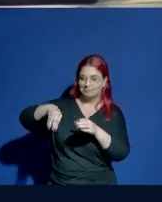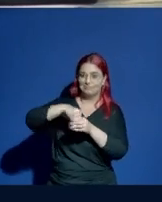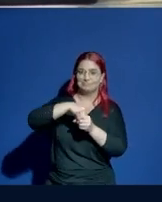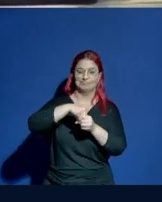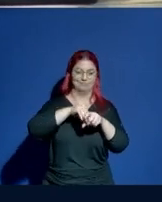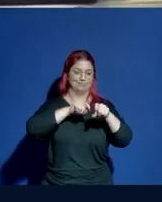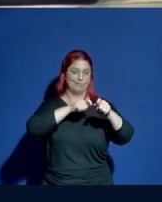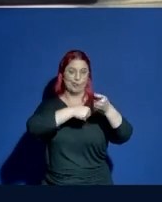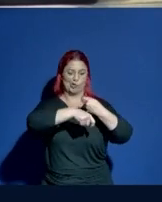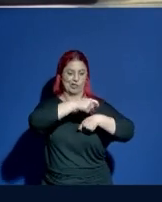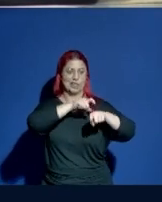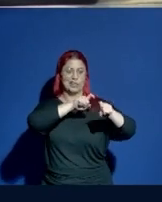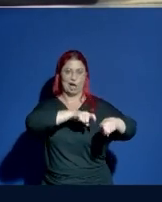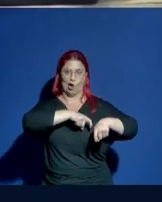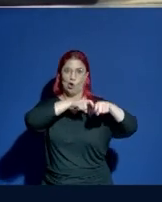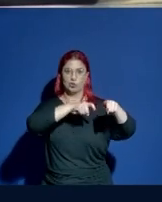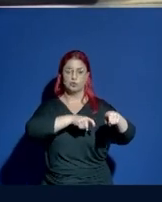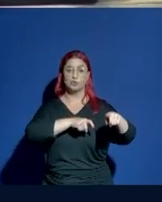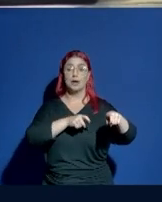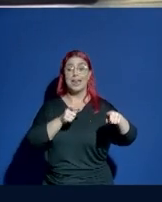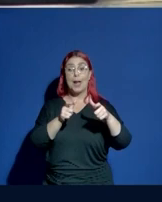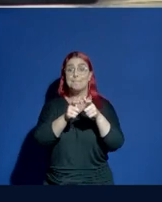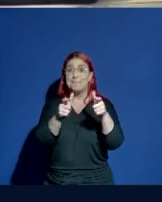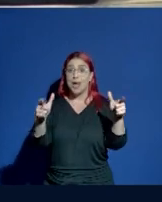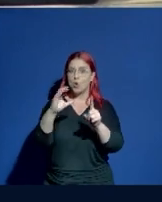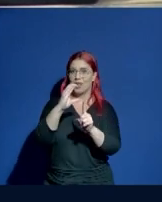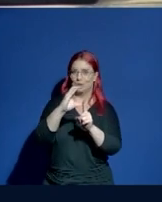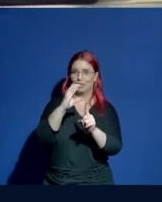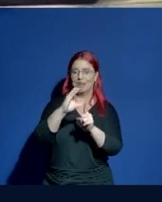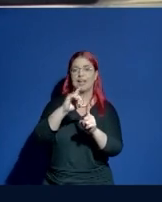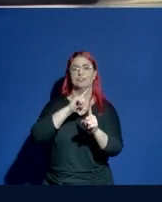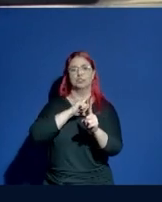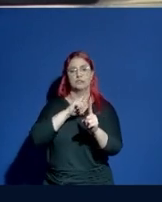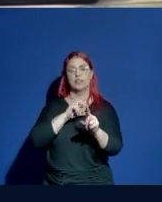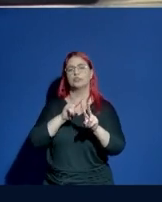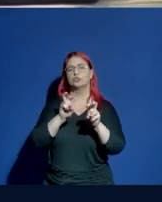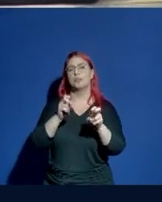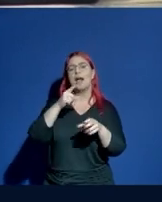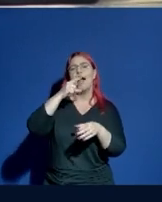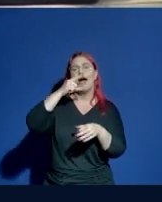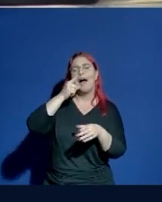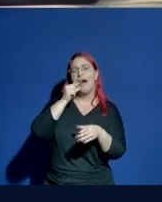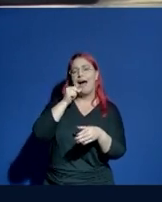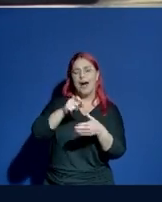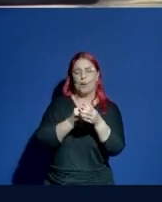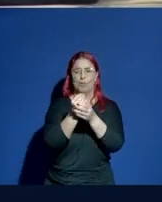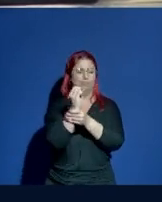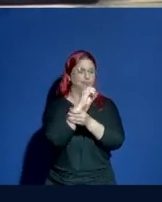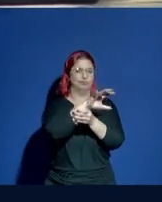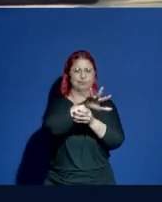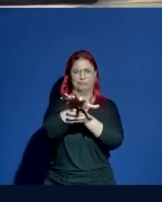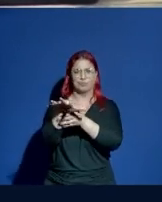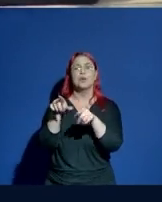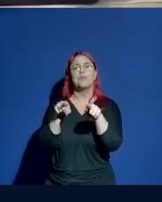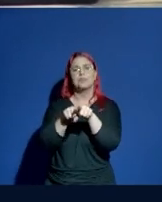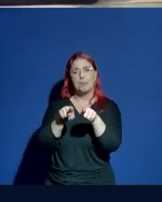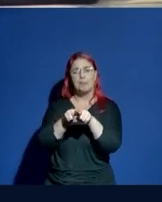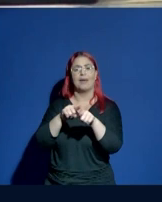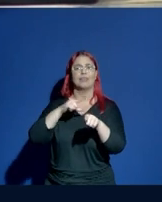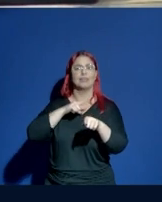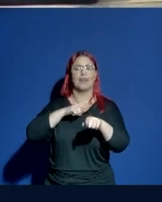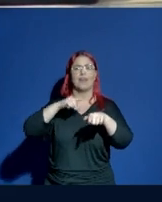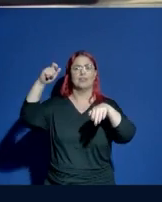agronegócio e muito dos nossos clientes que tem pivô de irrigação ele tem Usina fotovoltaica ele tem